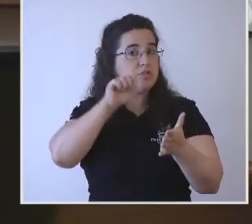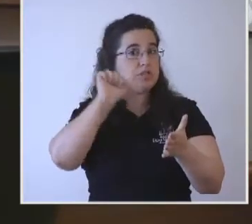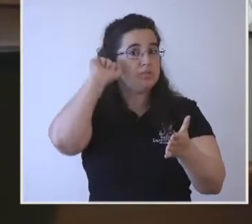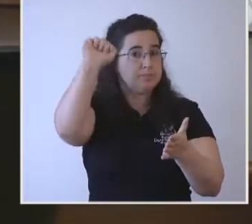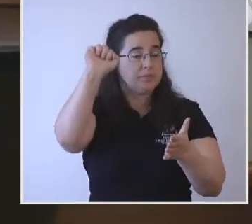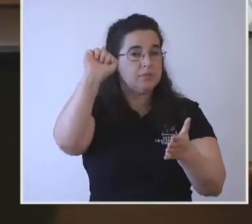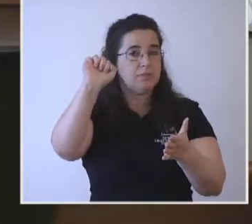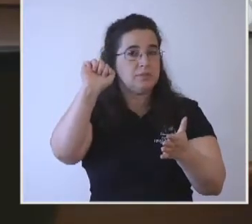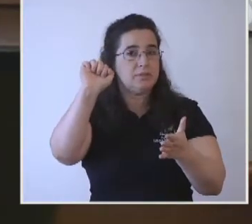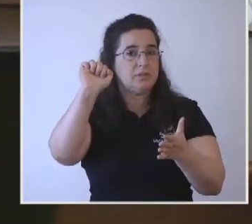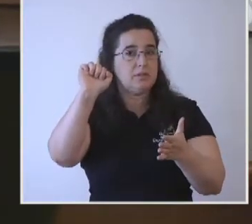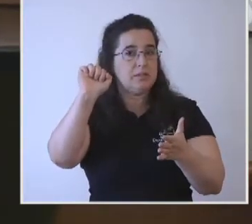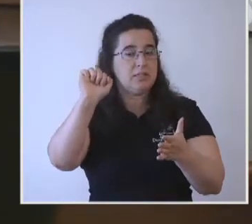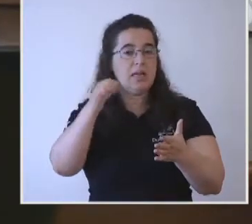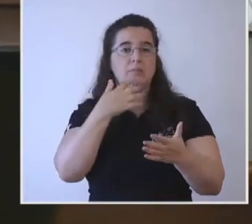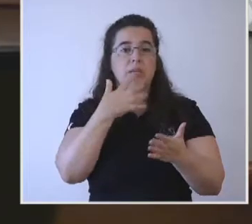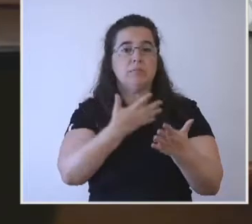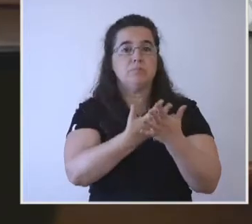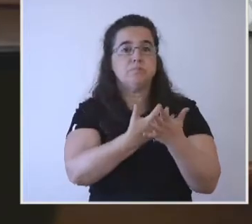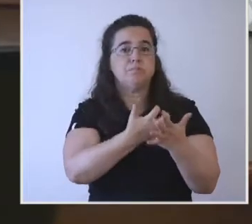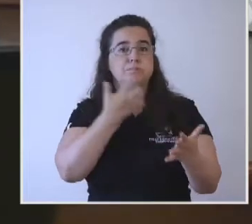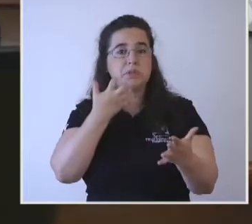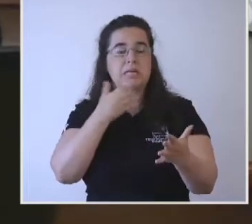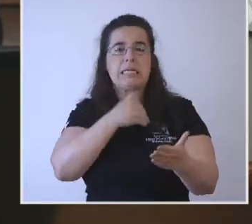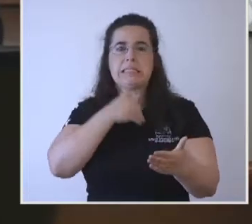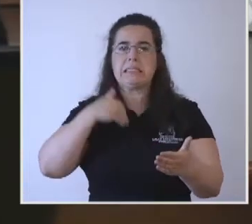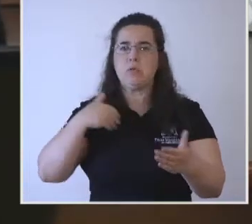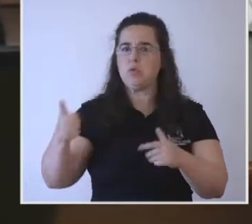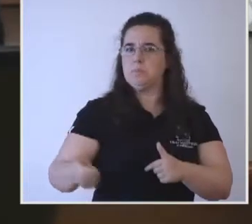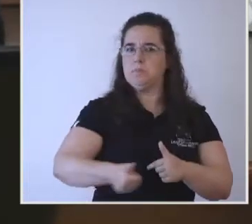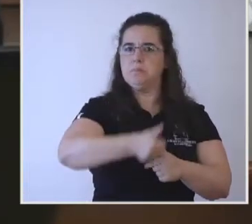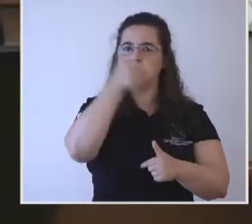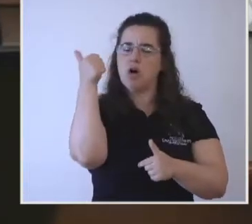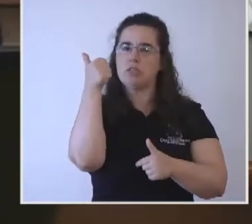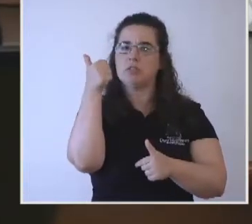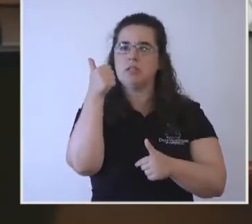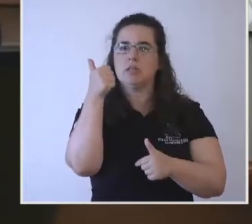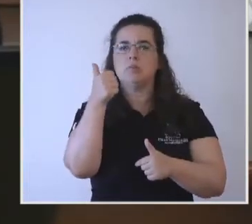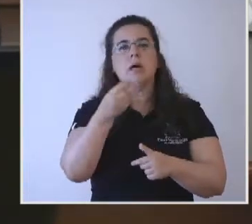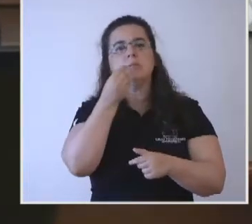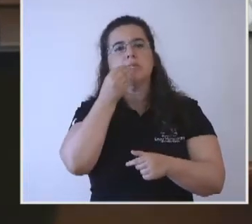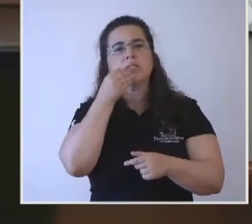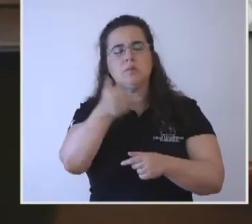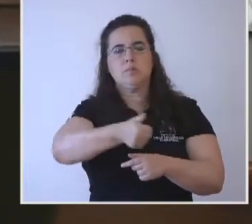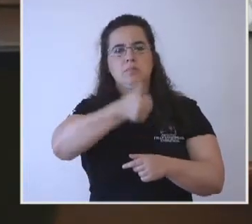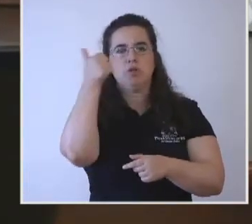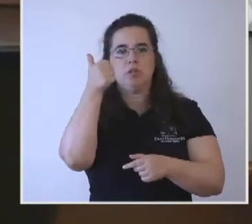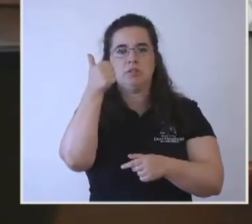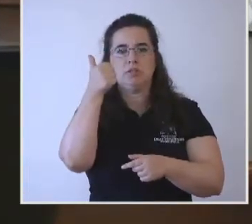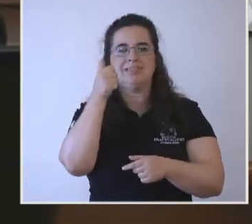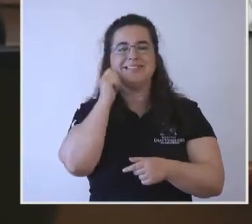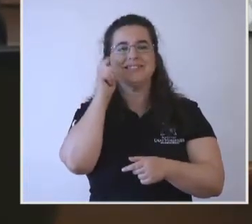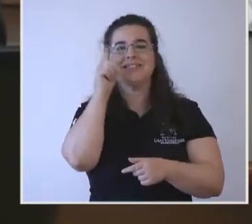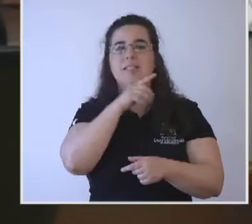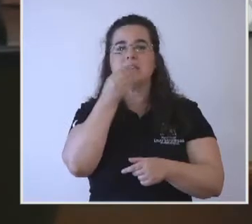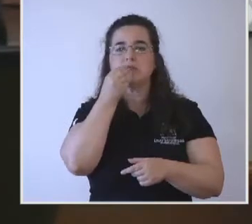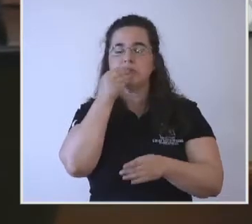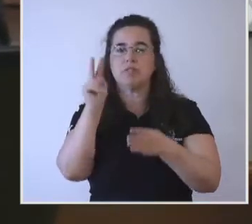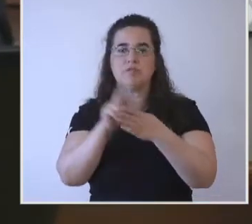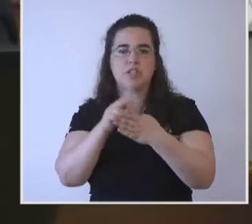oferece uma clara evidência de melhor saúde, de poderem viver melhor a missão do que os não